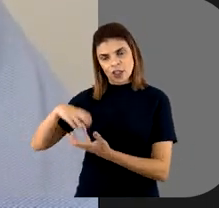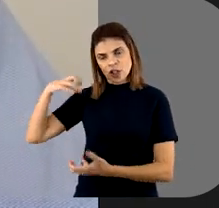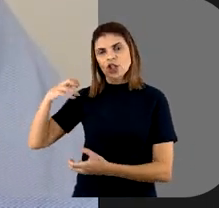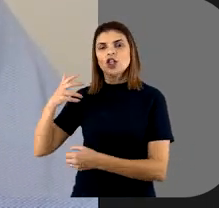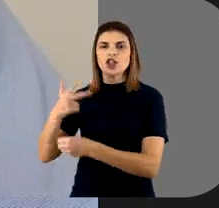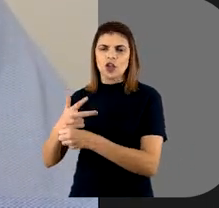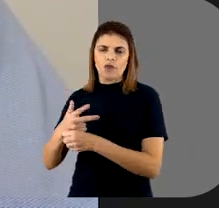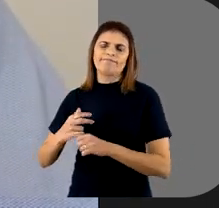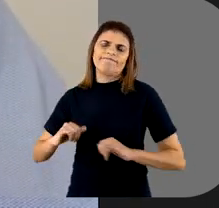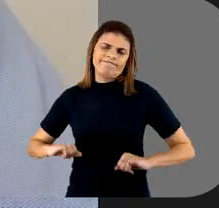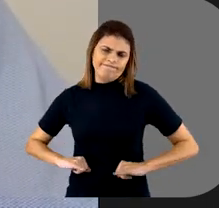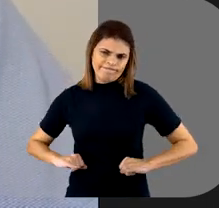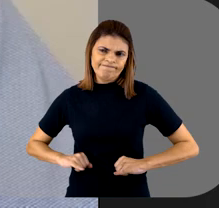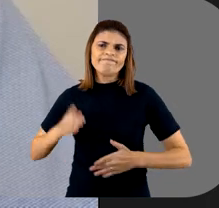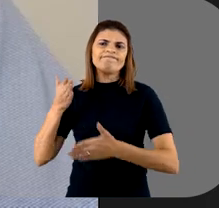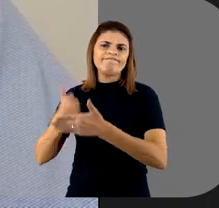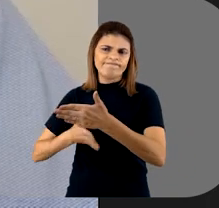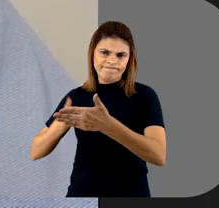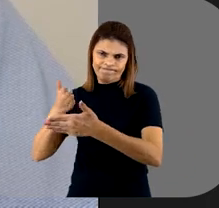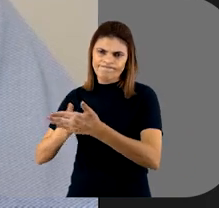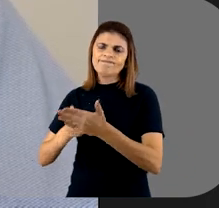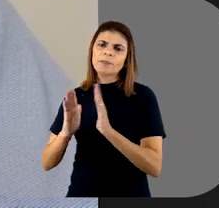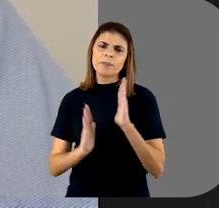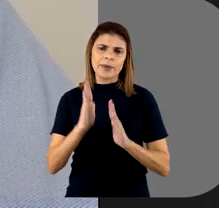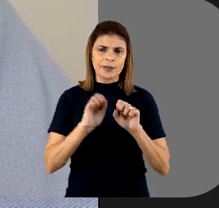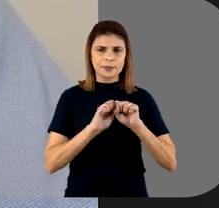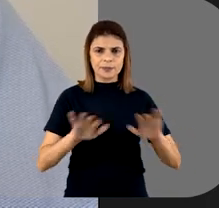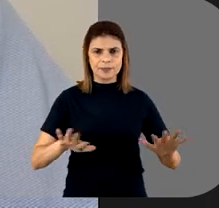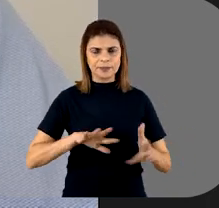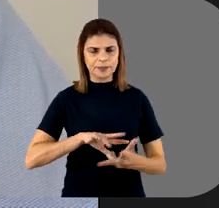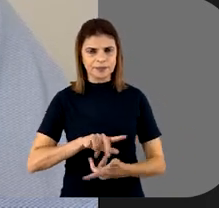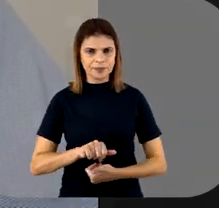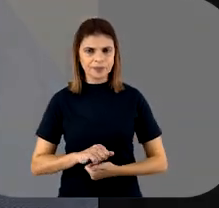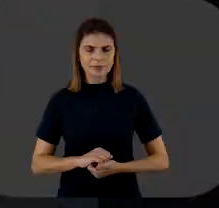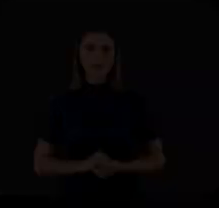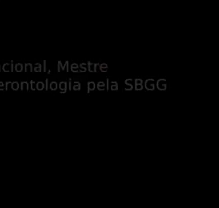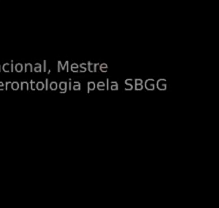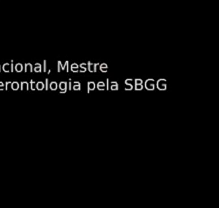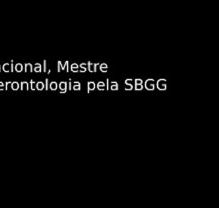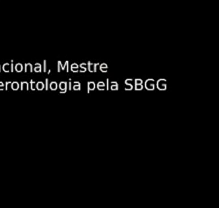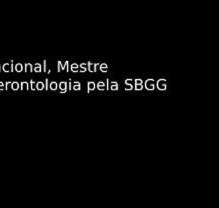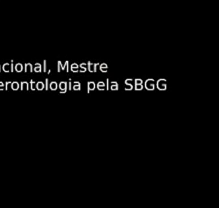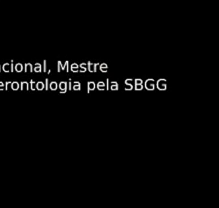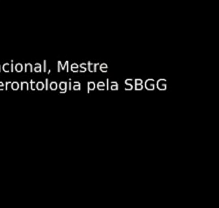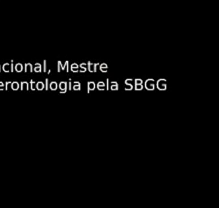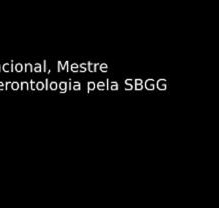e que também estavam sofrendo com as restrições nesse período de pandemia, né?